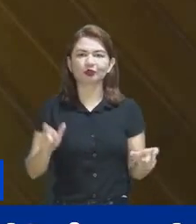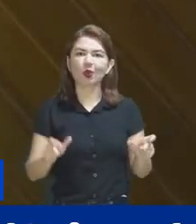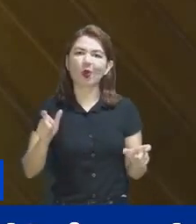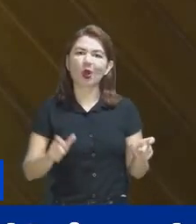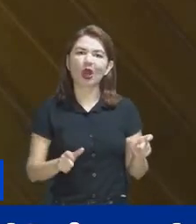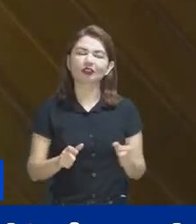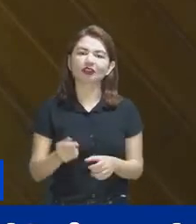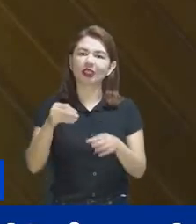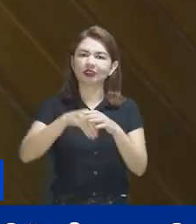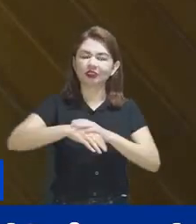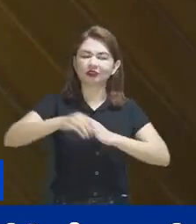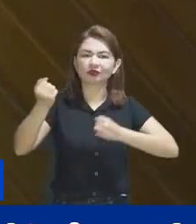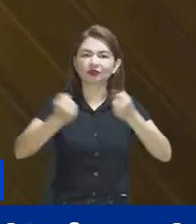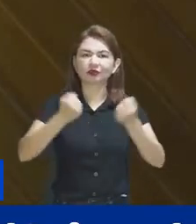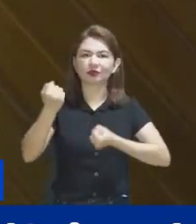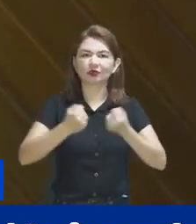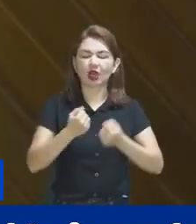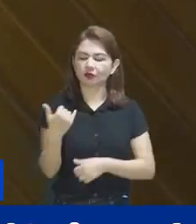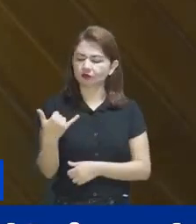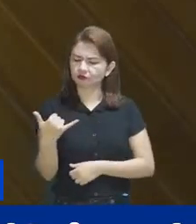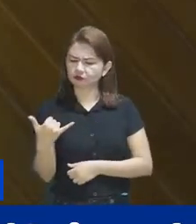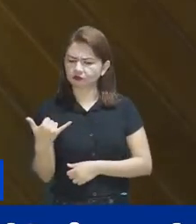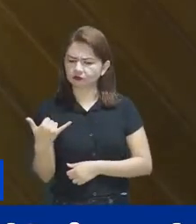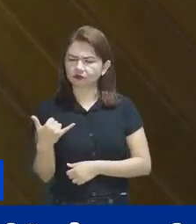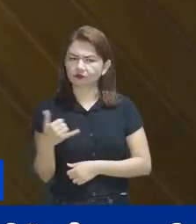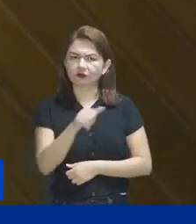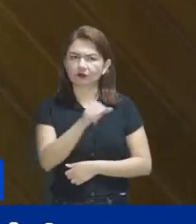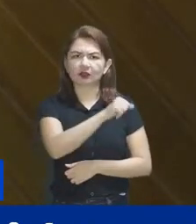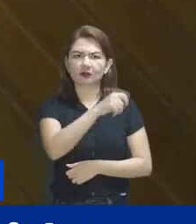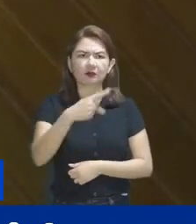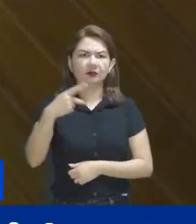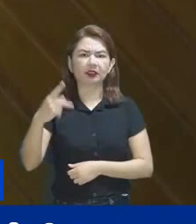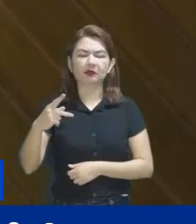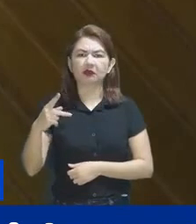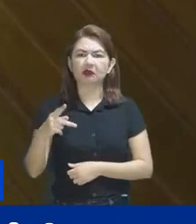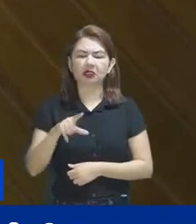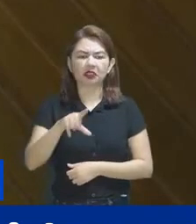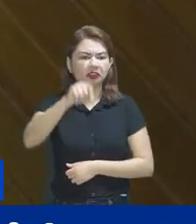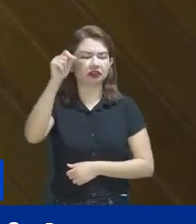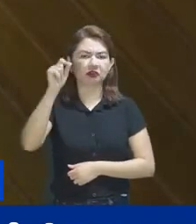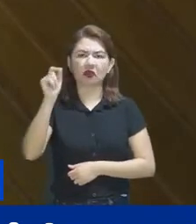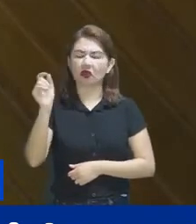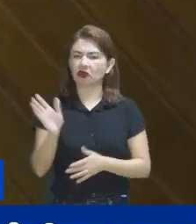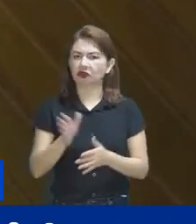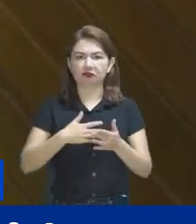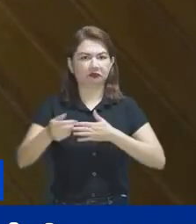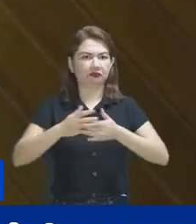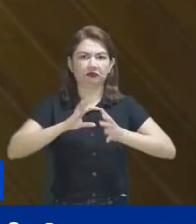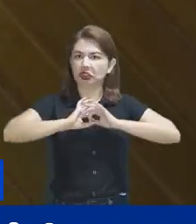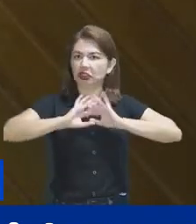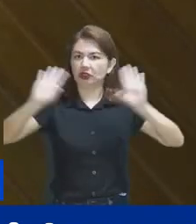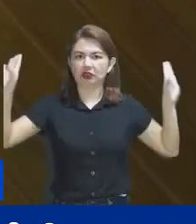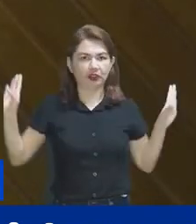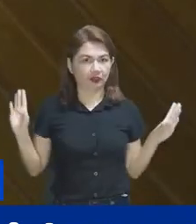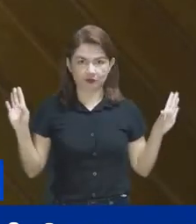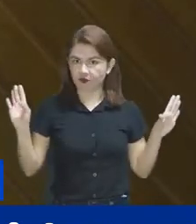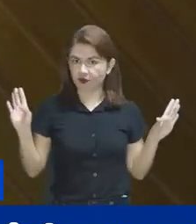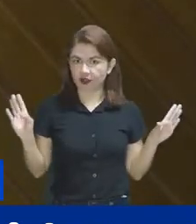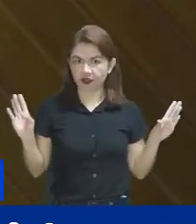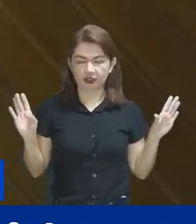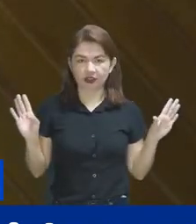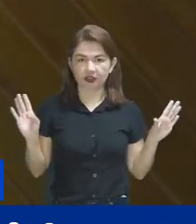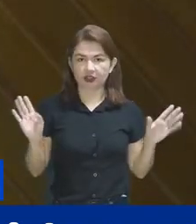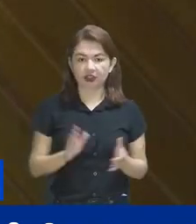foi chamado pelo aplicativo, o aplicativo seleciona o motorista de maneira aleatória. O cliente ele não tem sequer a